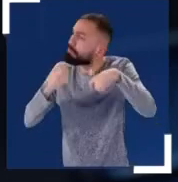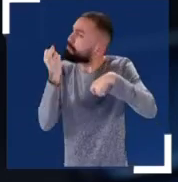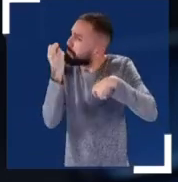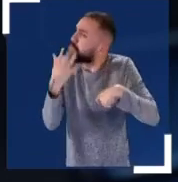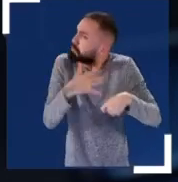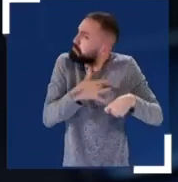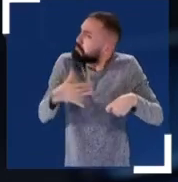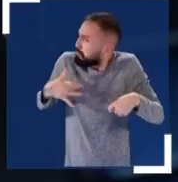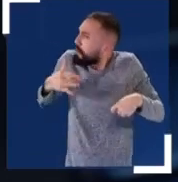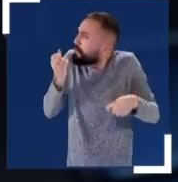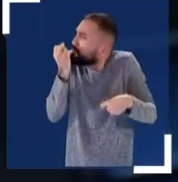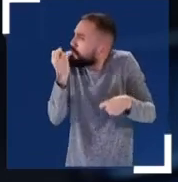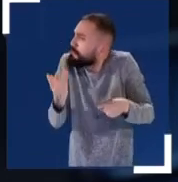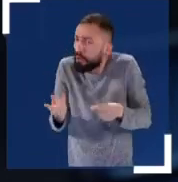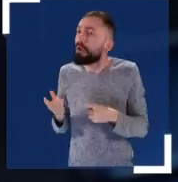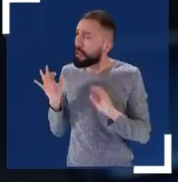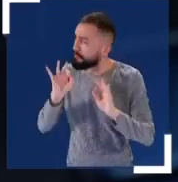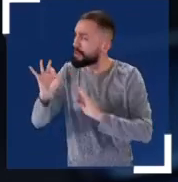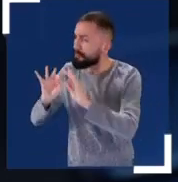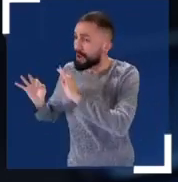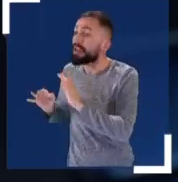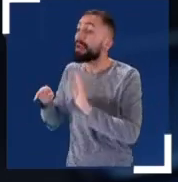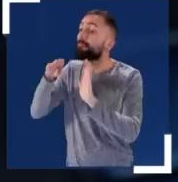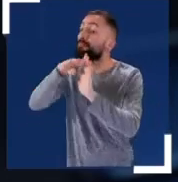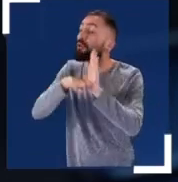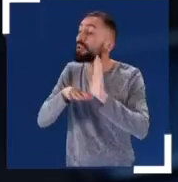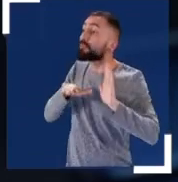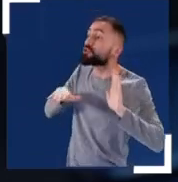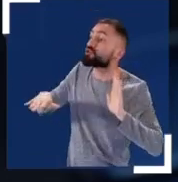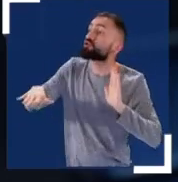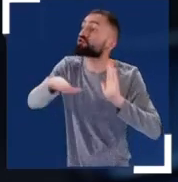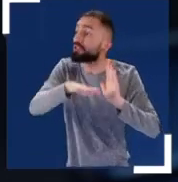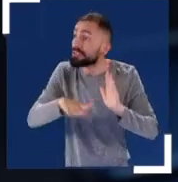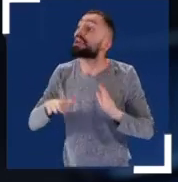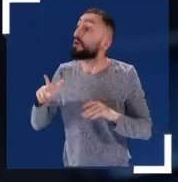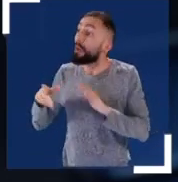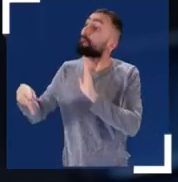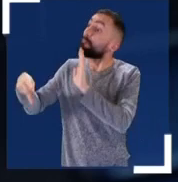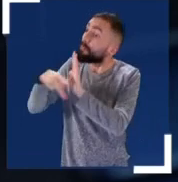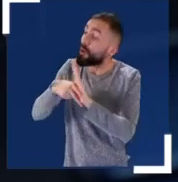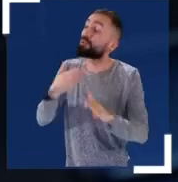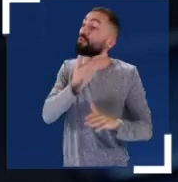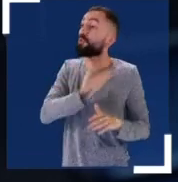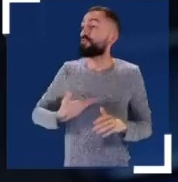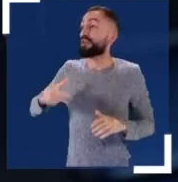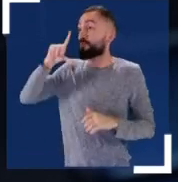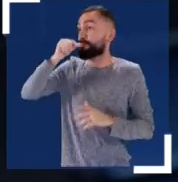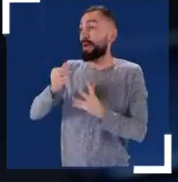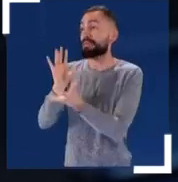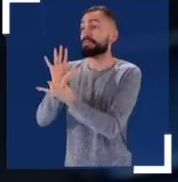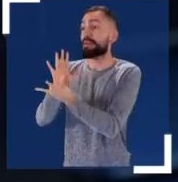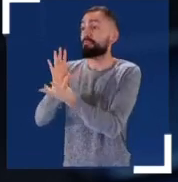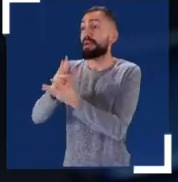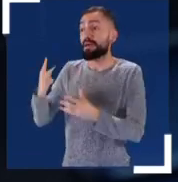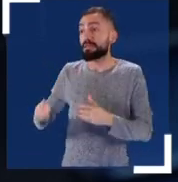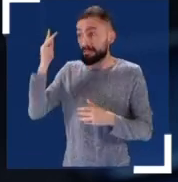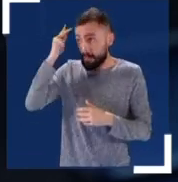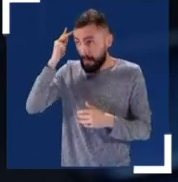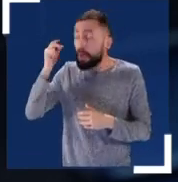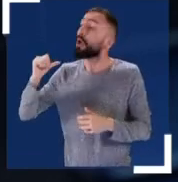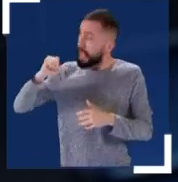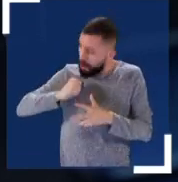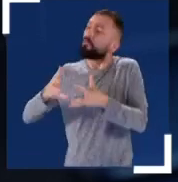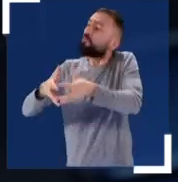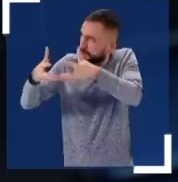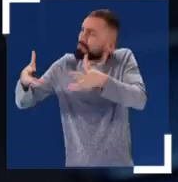isso é positivo, isso é saudável. Um programa social vitorioso do governo do PSDB em São Paulo. Nós vamos expandir o Bom Prato, sim, e vamos